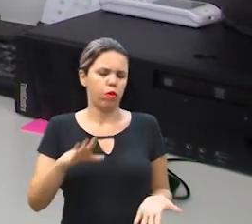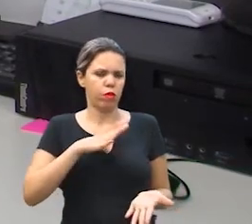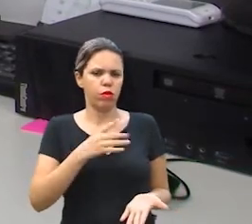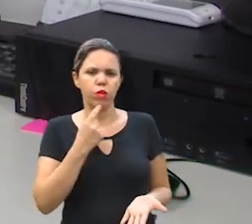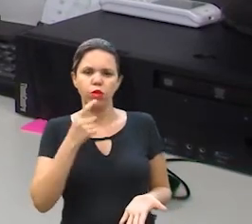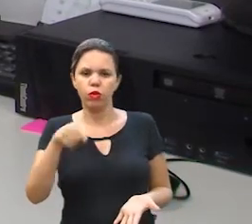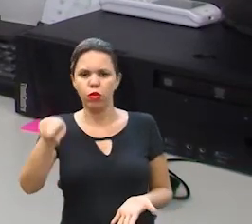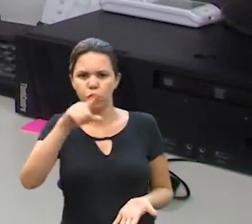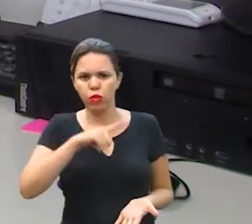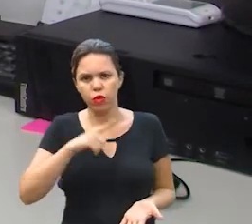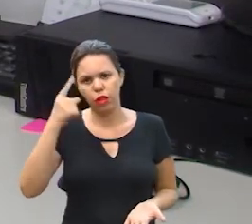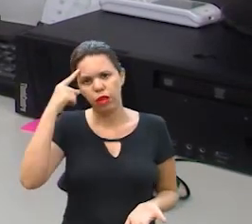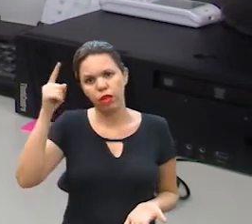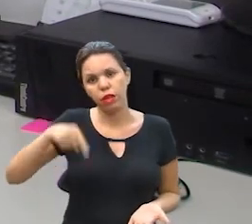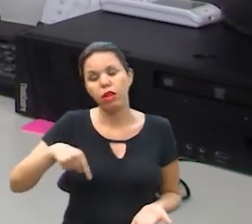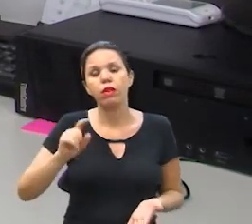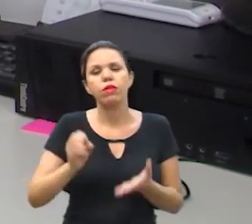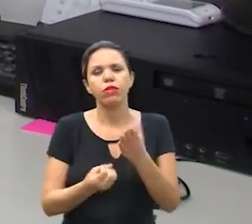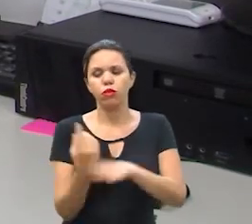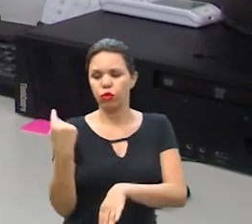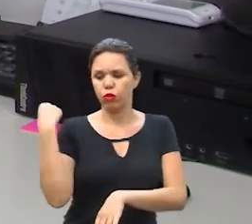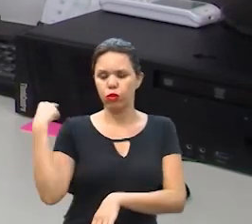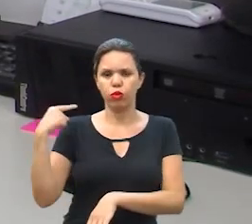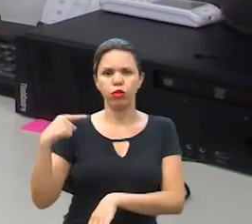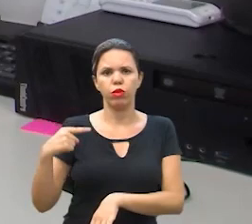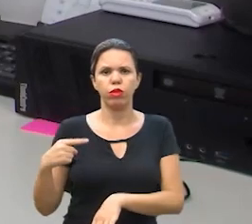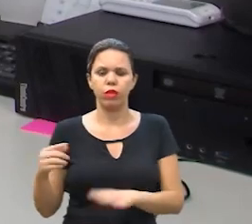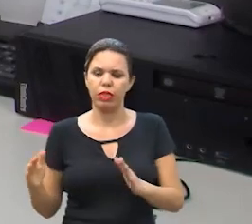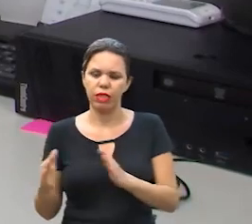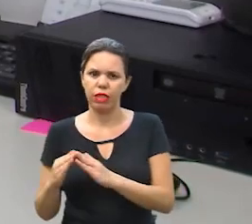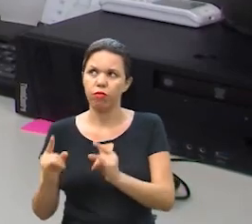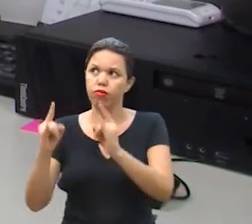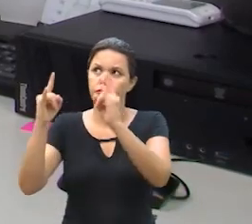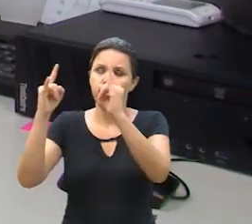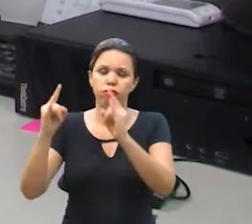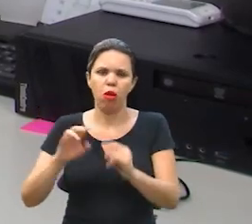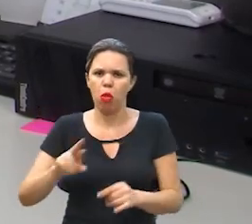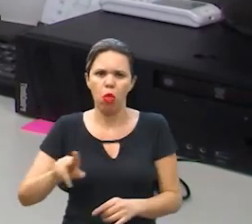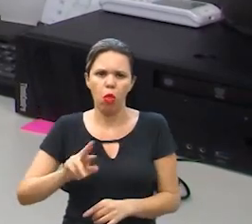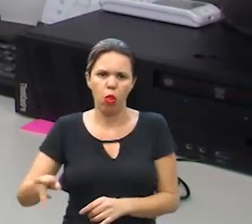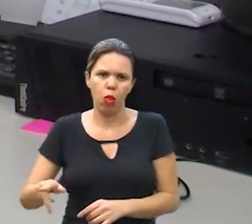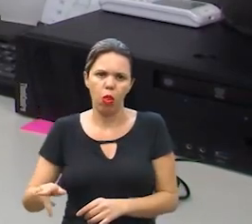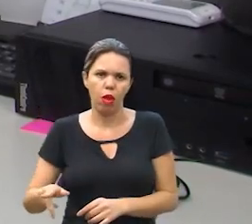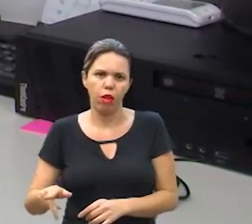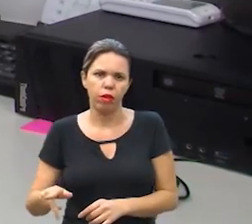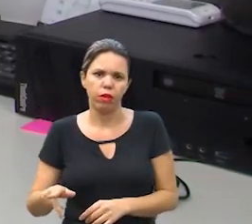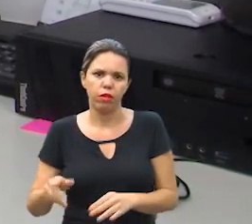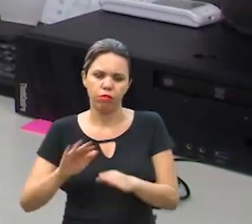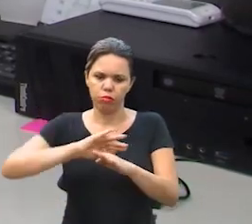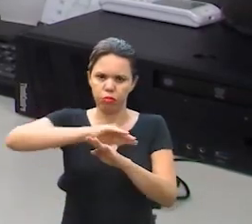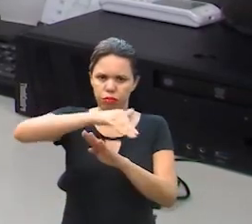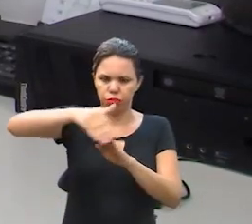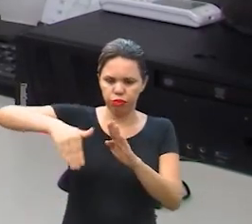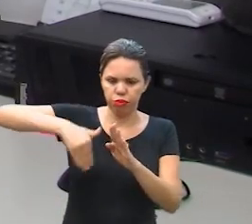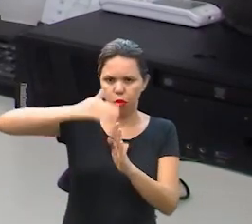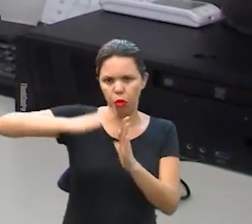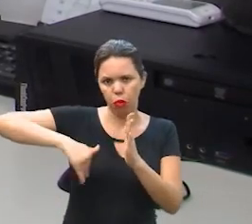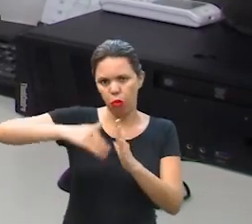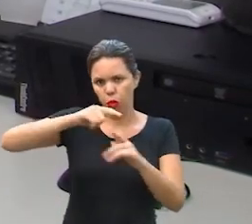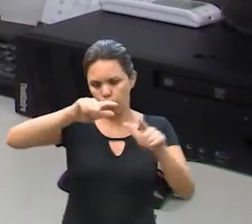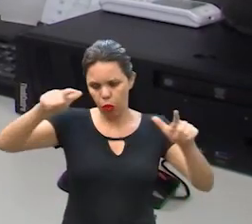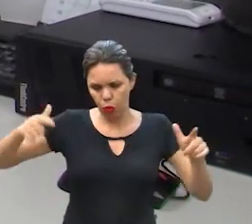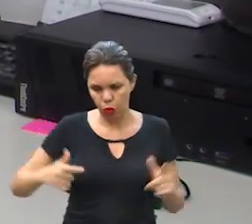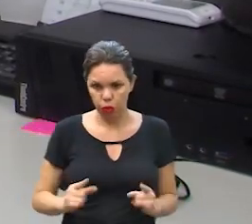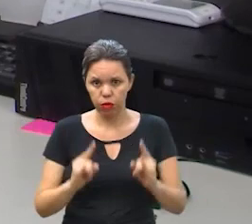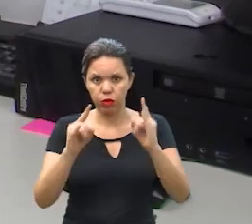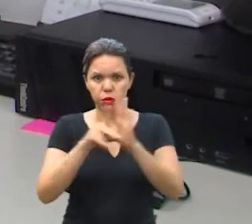problema. Só para vocês terem a ideia, o que estava acontecendo na casa do Matheus não era nem a impermeabilização